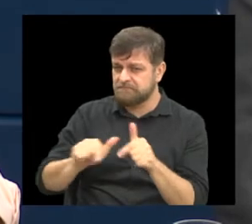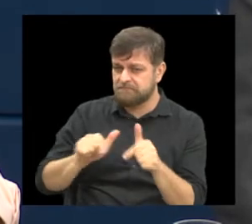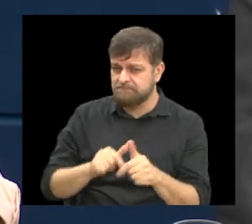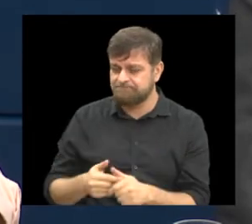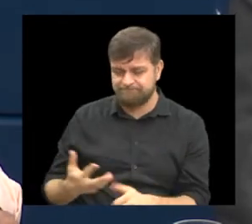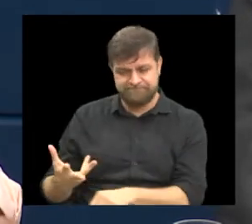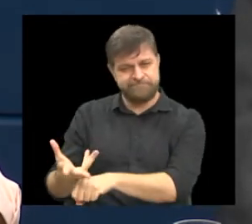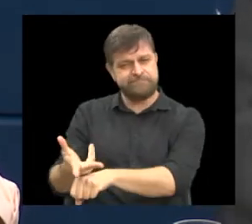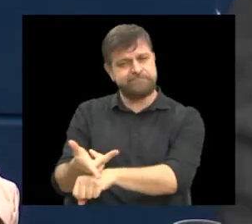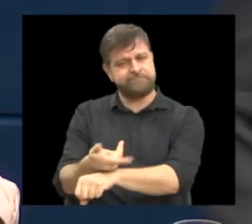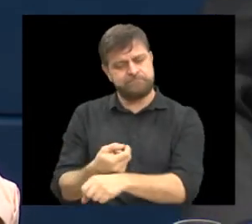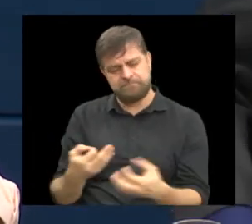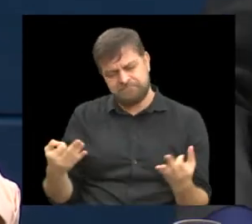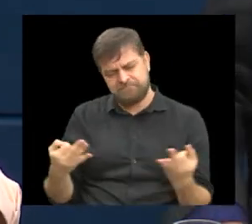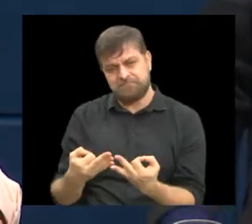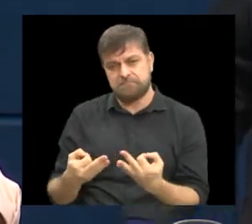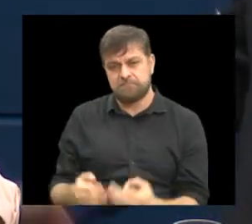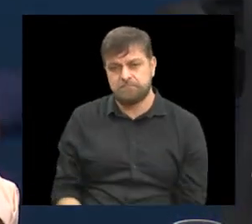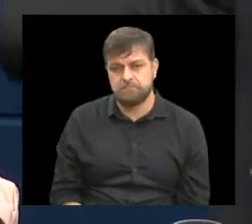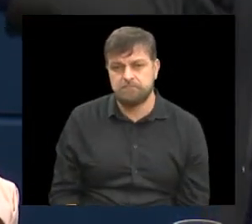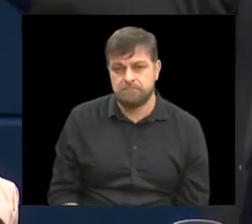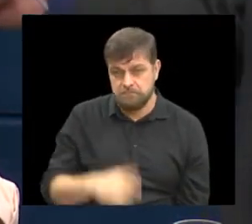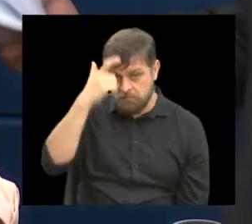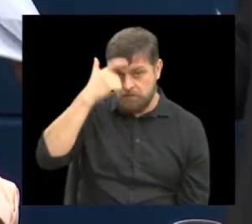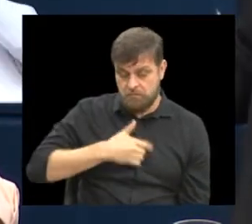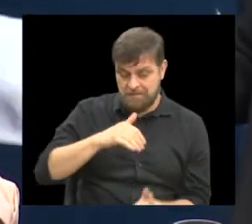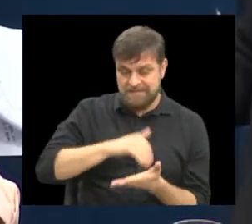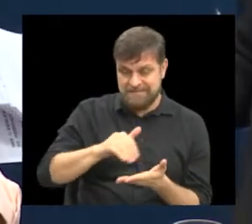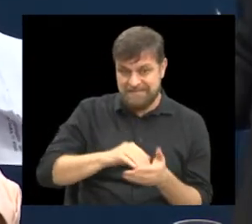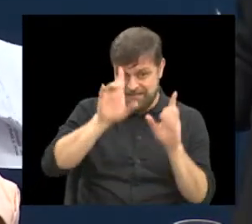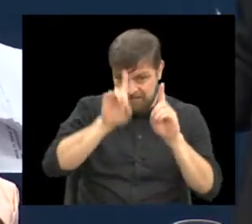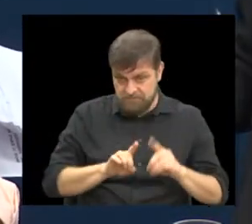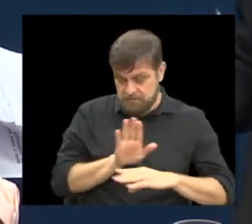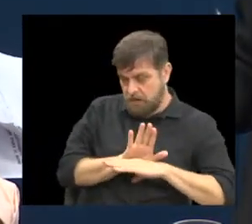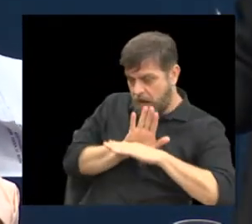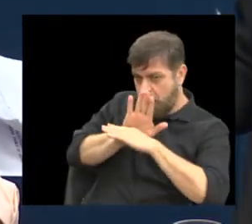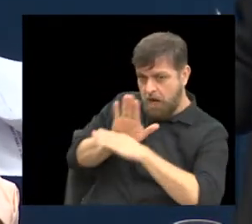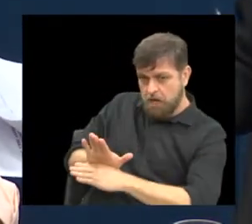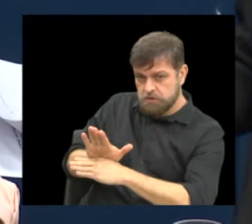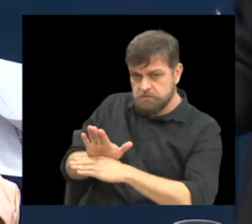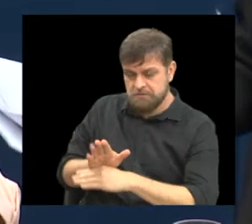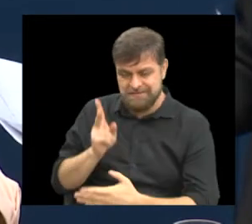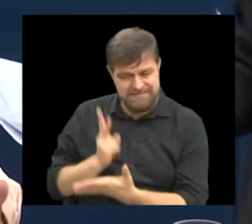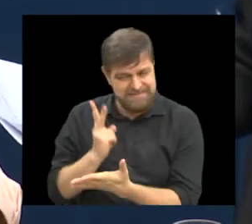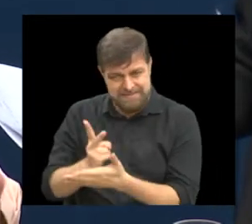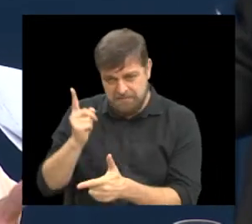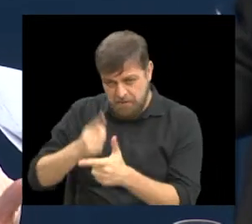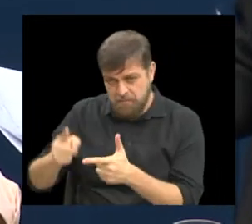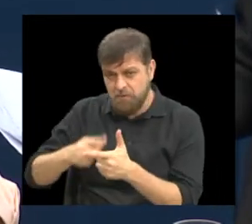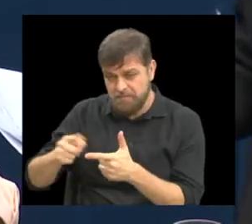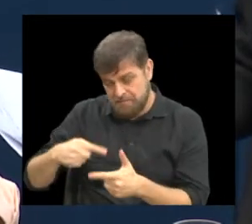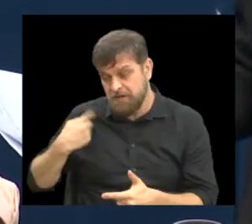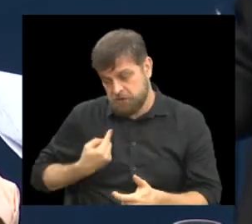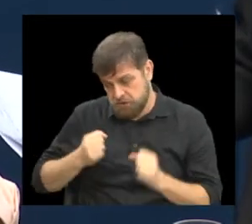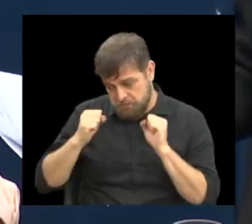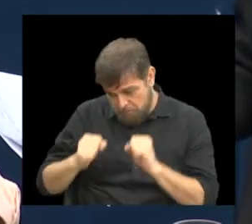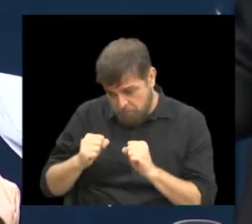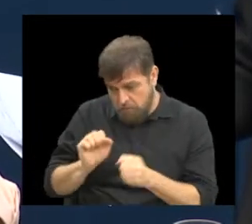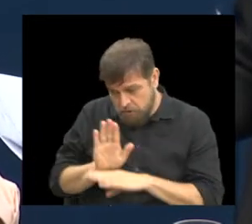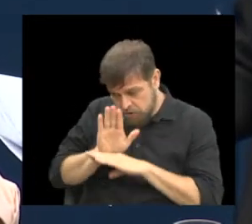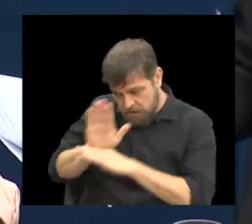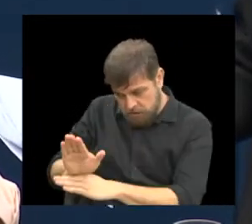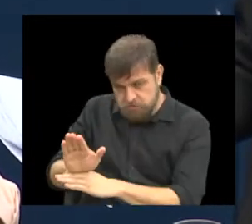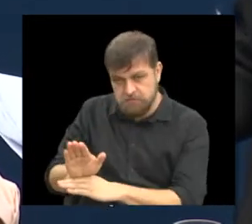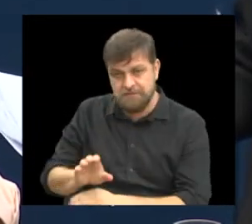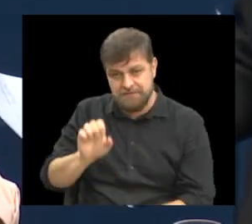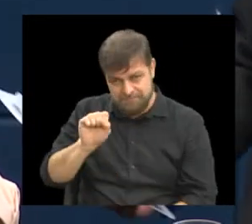vocês fazem. E saiba que pode contar conosco lá da secretaria, né, para as questões que no que a gente puder ajudar, a gente auxilia,